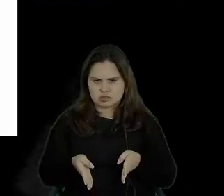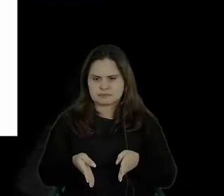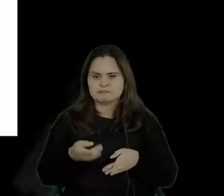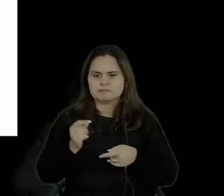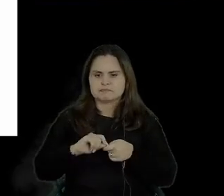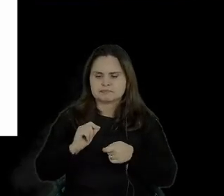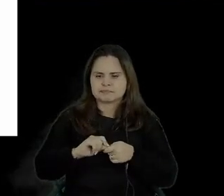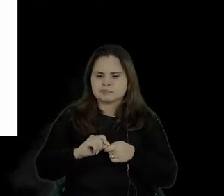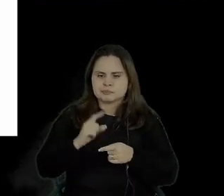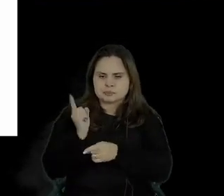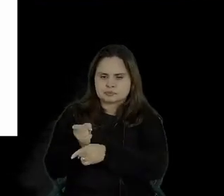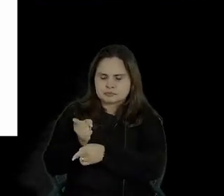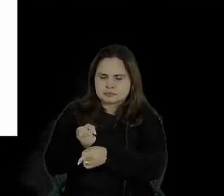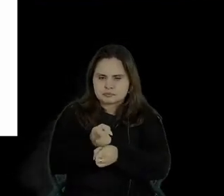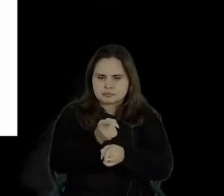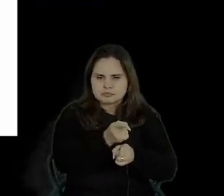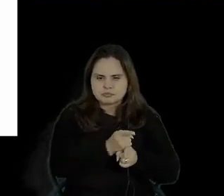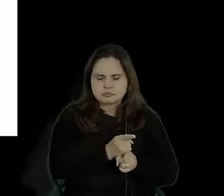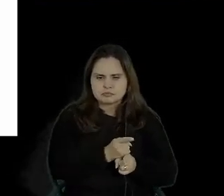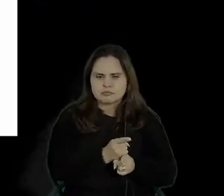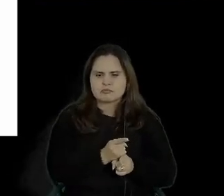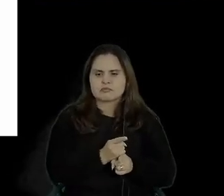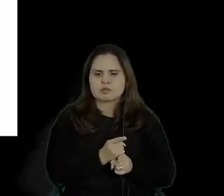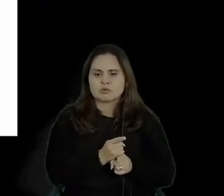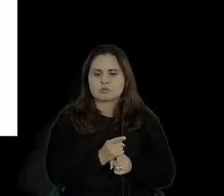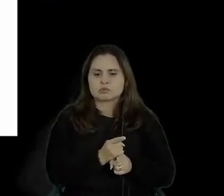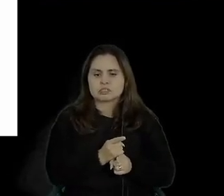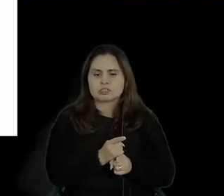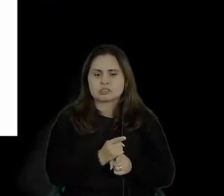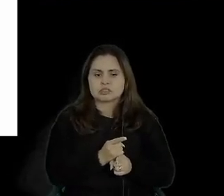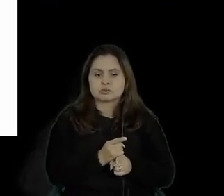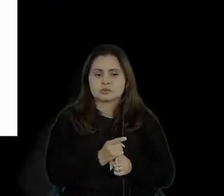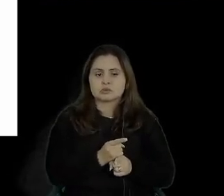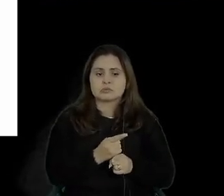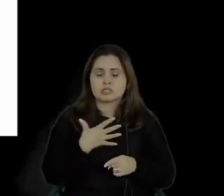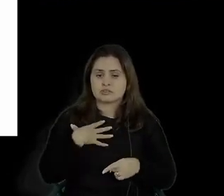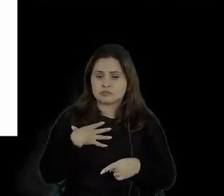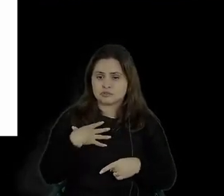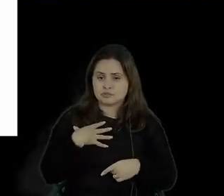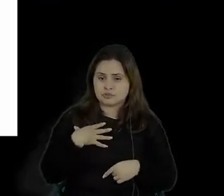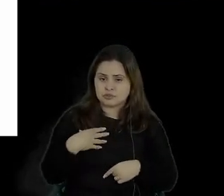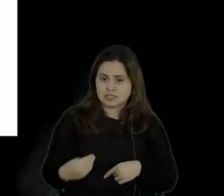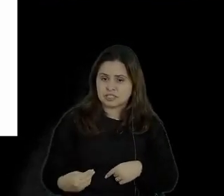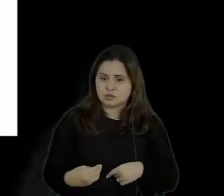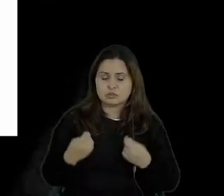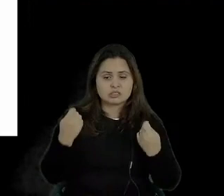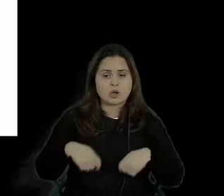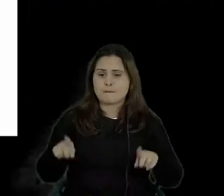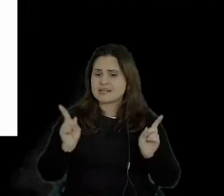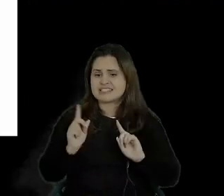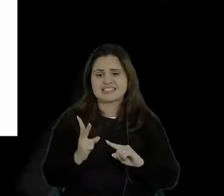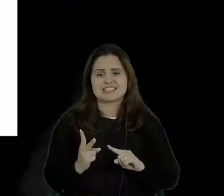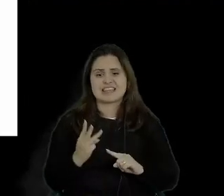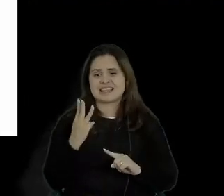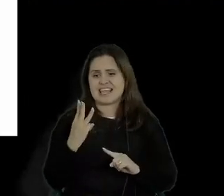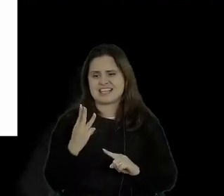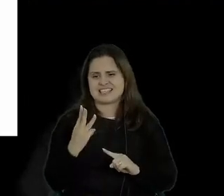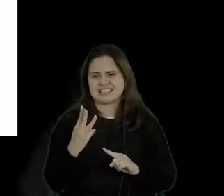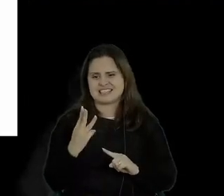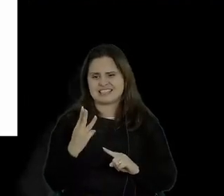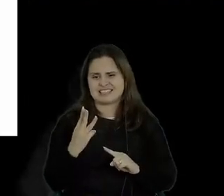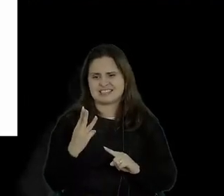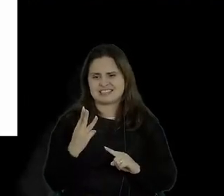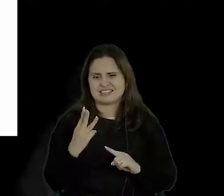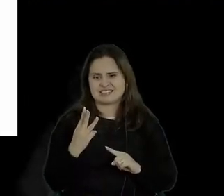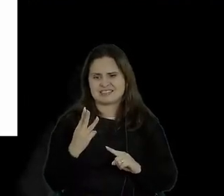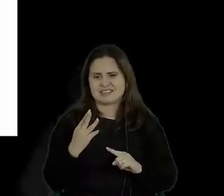encontrando soluções para que essas crianças não precisem passar por 3 cirurgias. O meu filho até hoje foram 3 milhões de